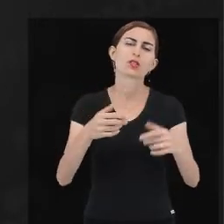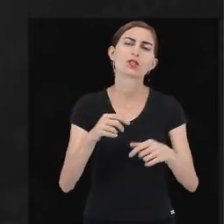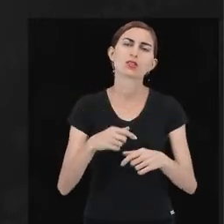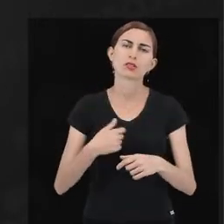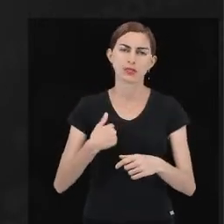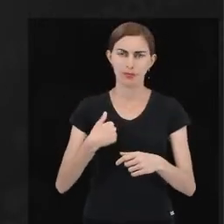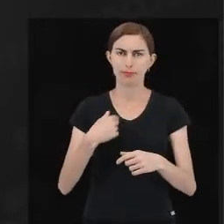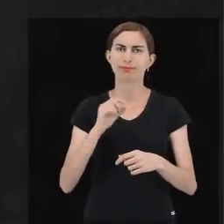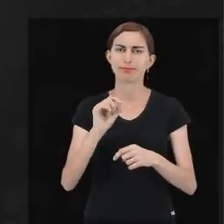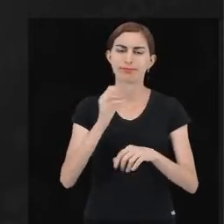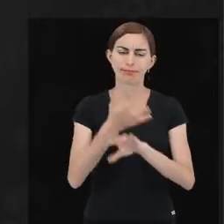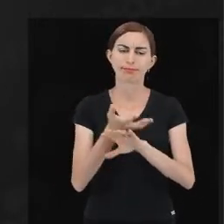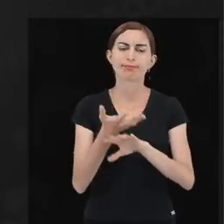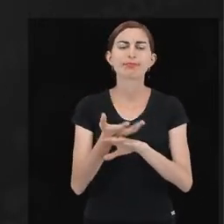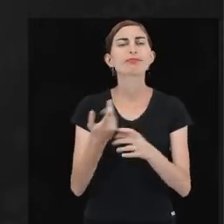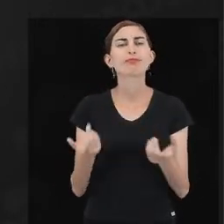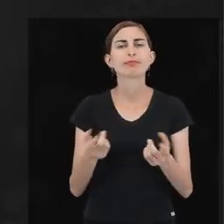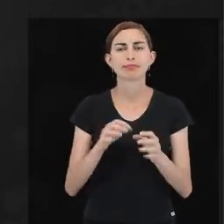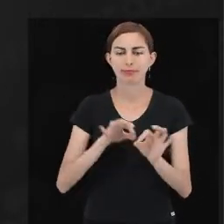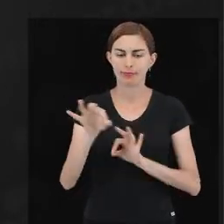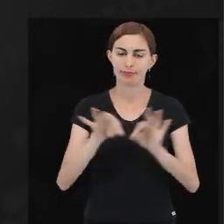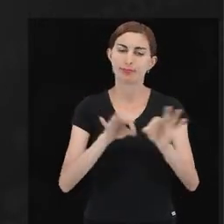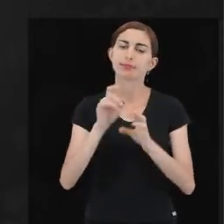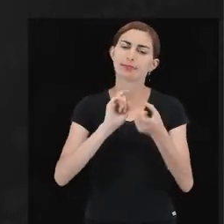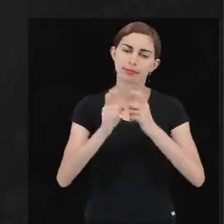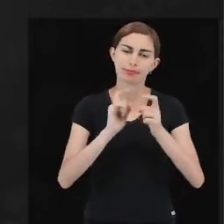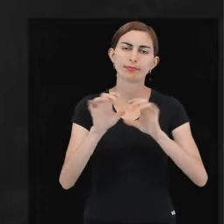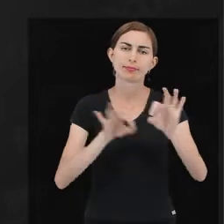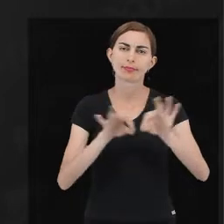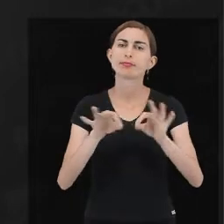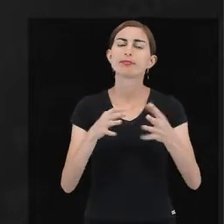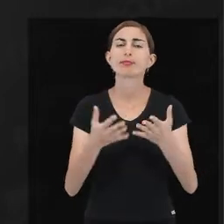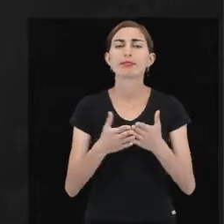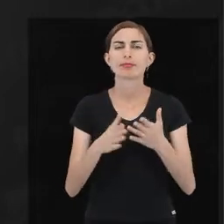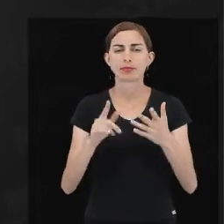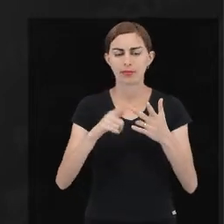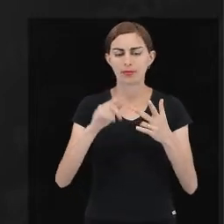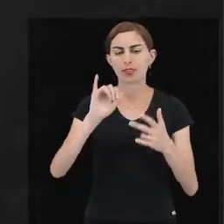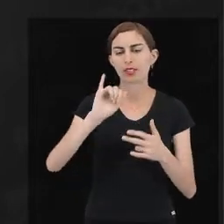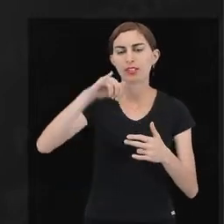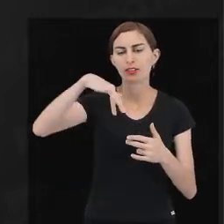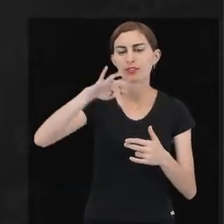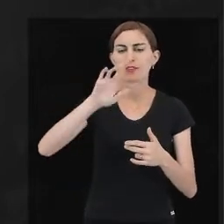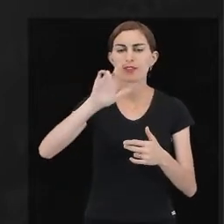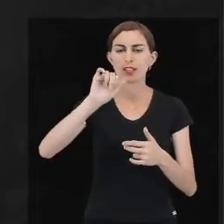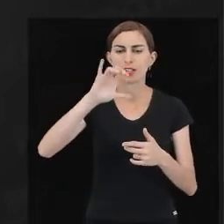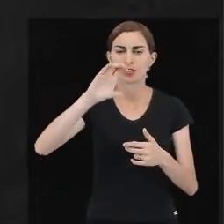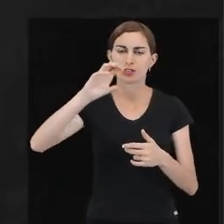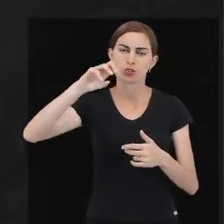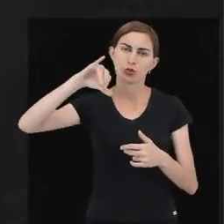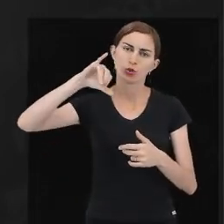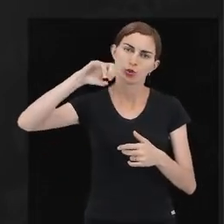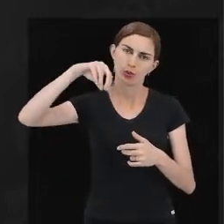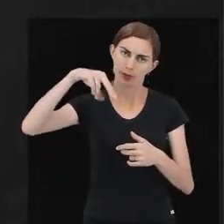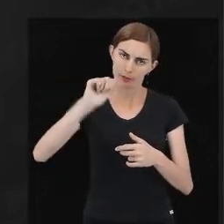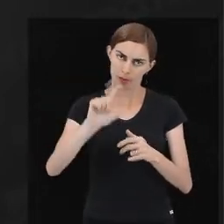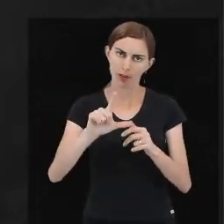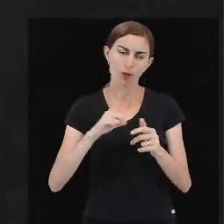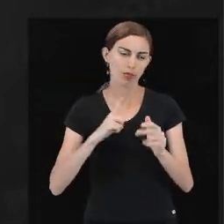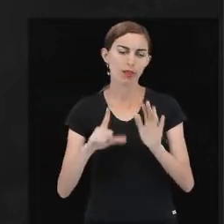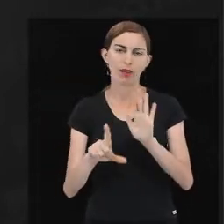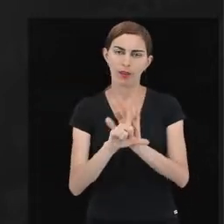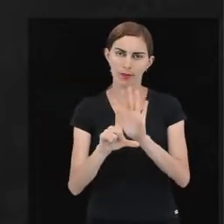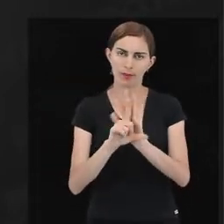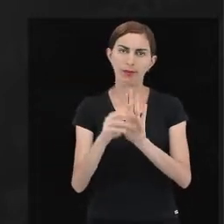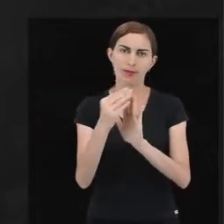isso, a necessidade dessa ampla discussão na sua elaboração. Já o ato infracional, ele é perfeitamente identificável na legislação,